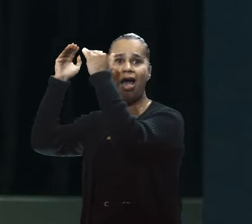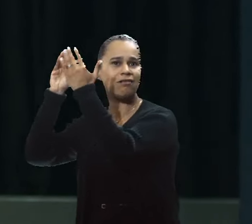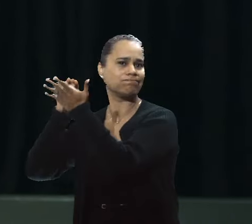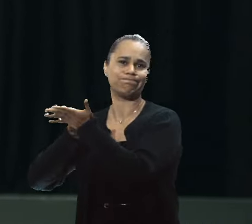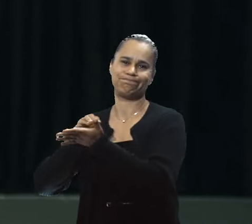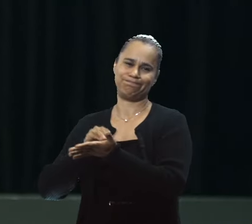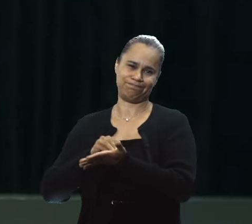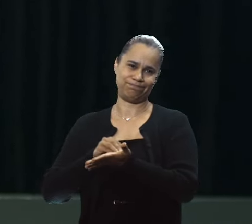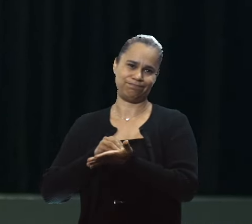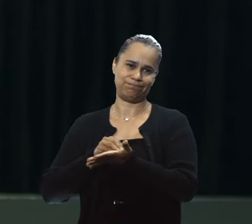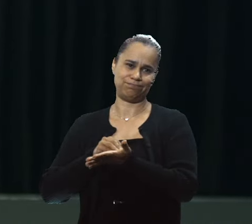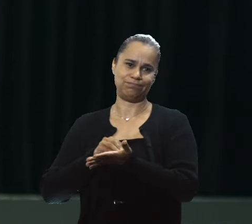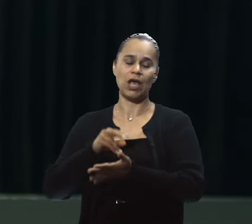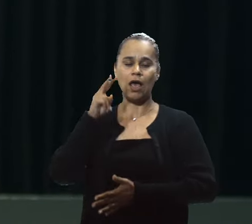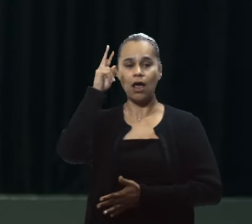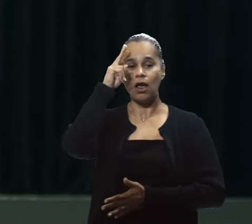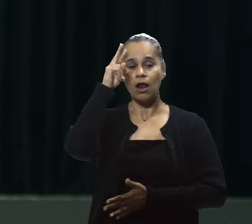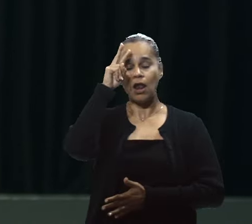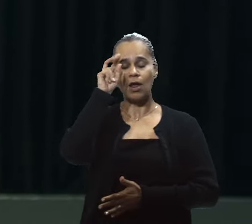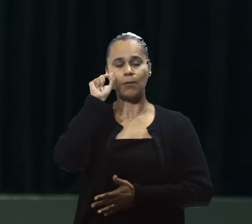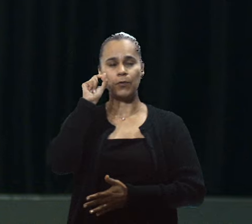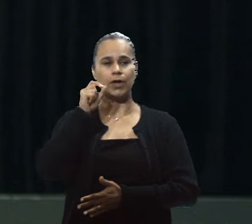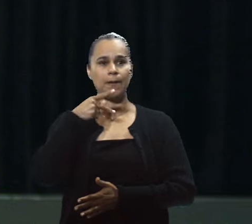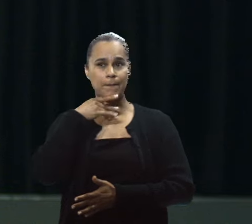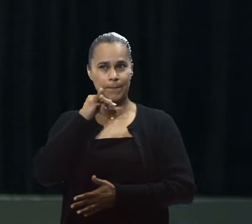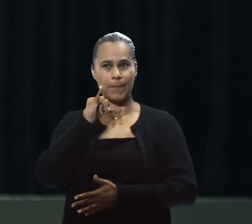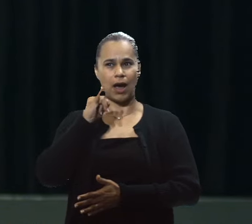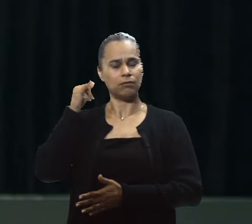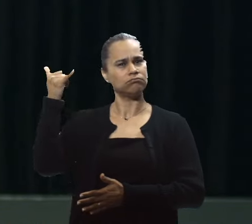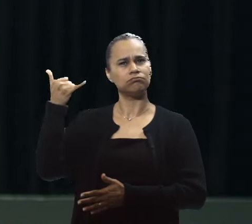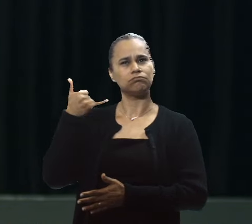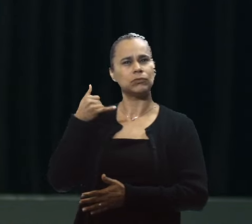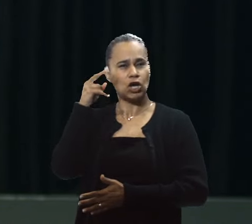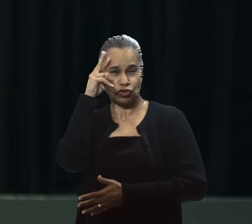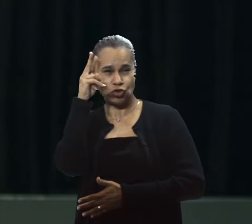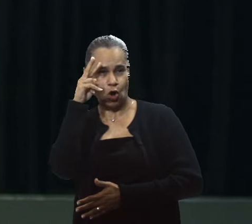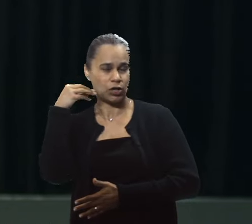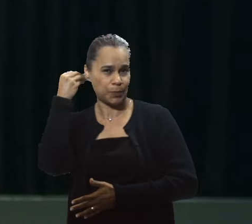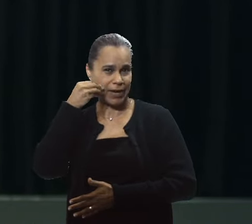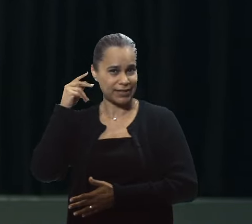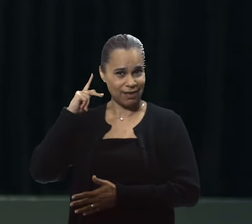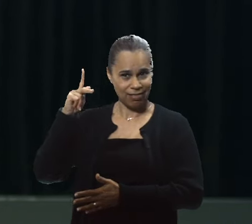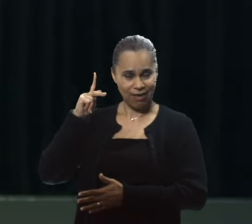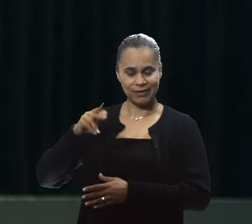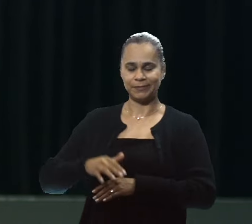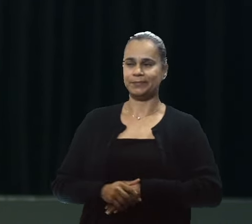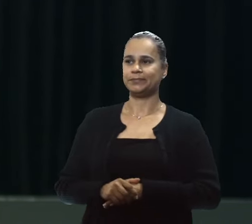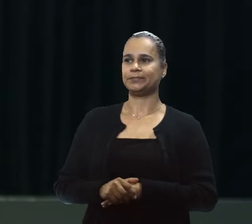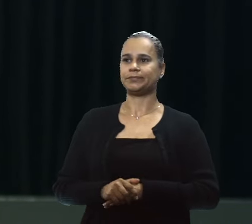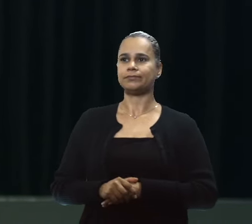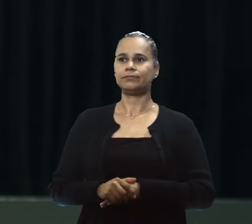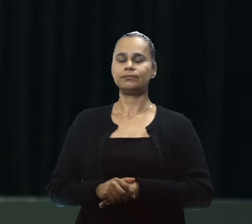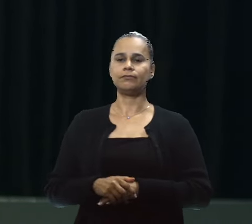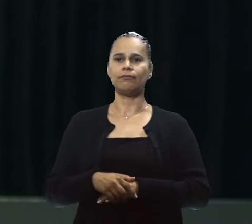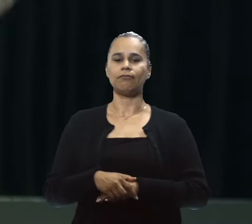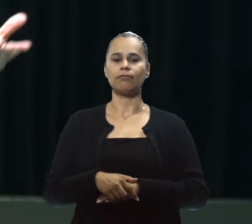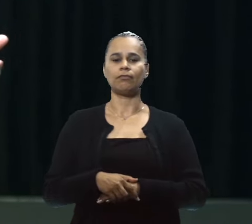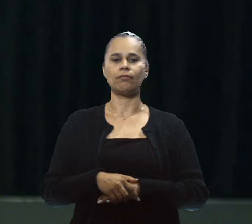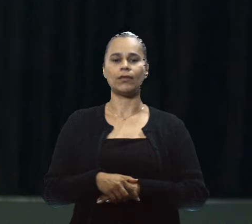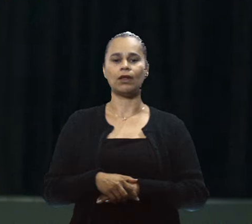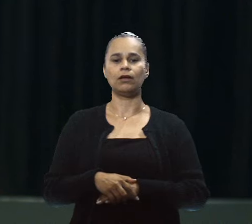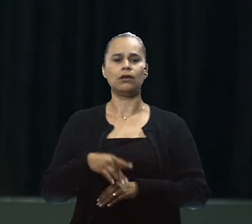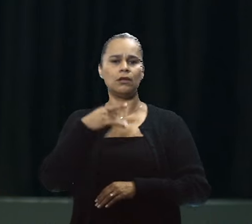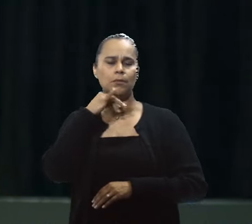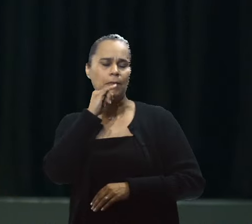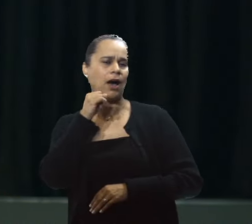viveu logo que ele casou. Eu vivi em casa depois com os meus pais muitos